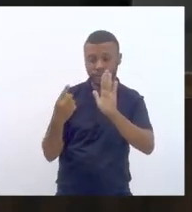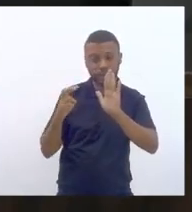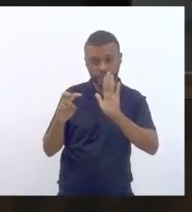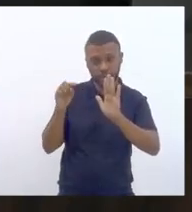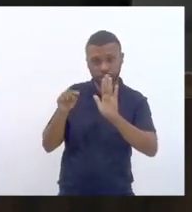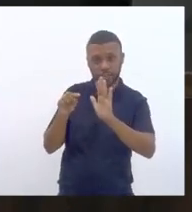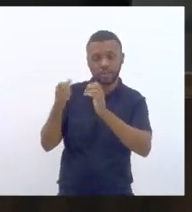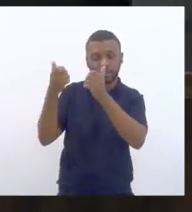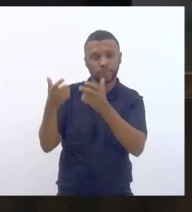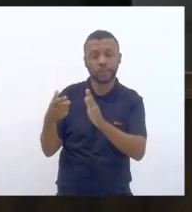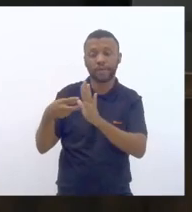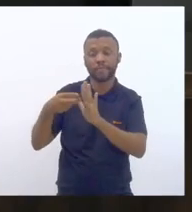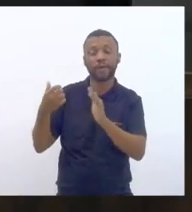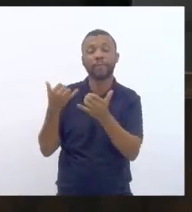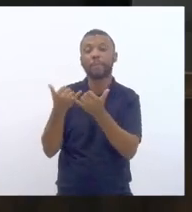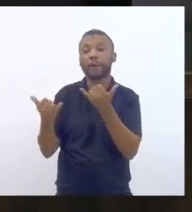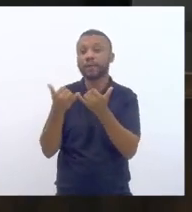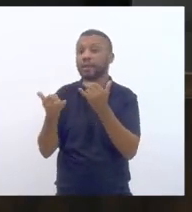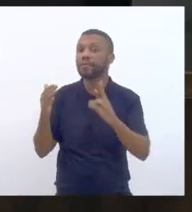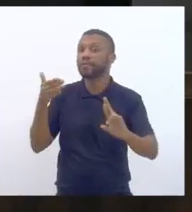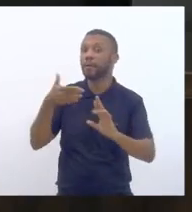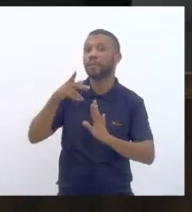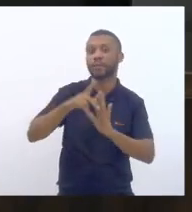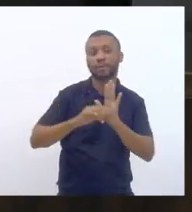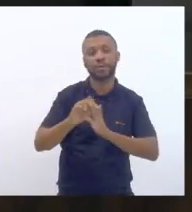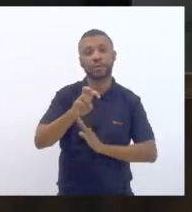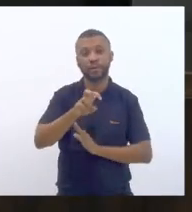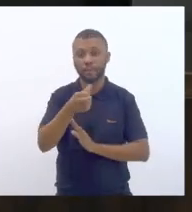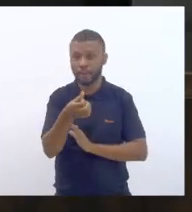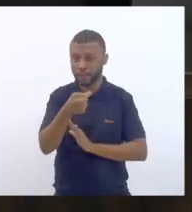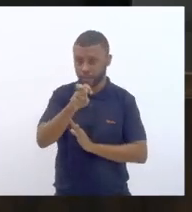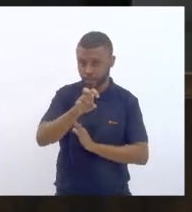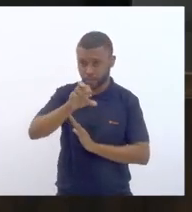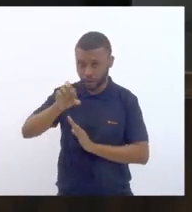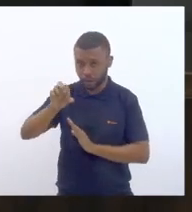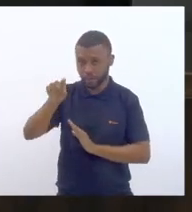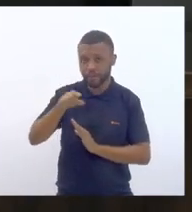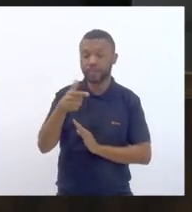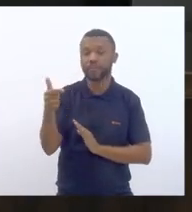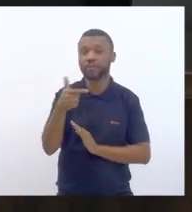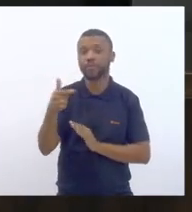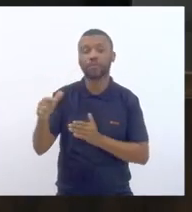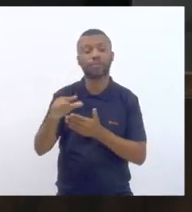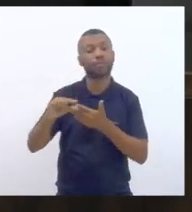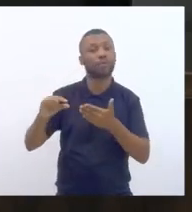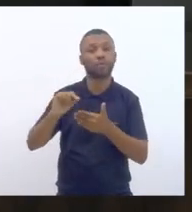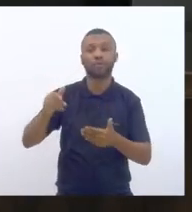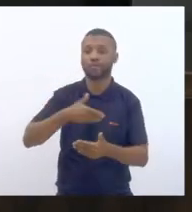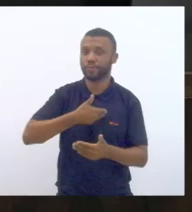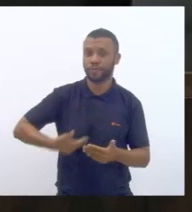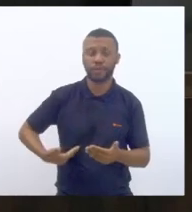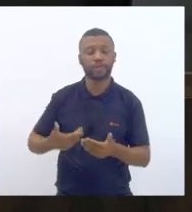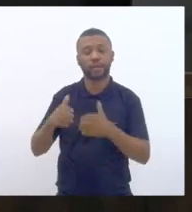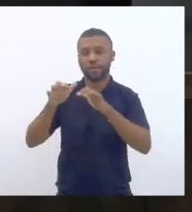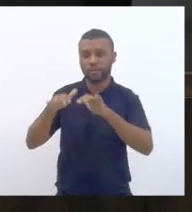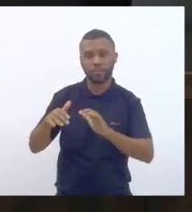que é veto parcial a posto ao projeto de lei 5659, de 22, de autoria do Poder Executivo, mensagem